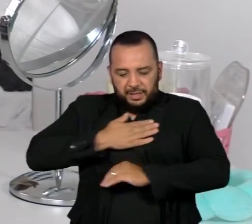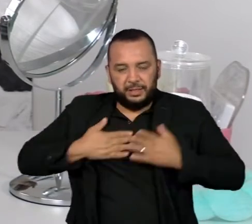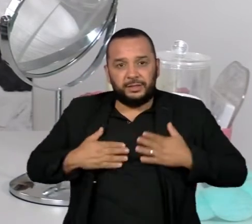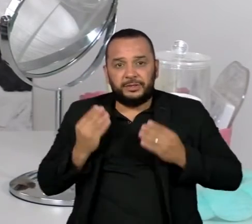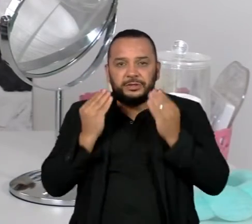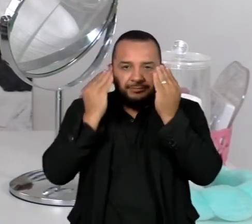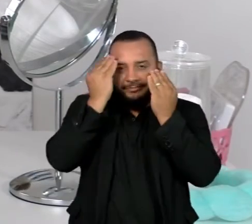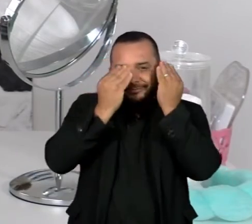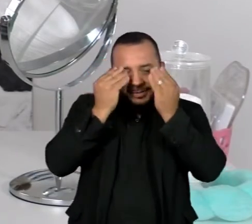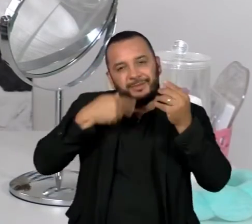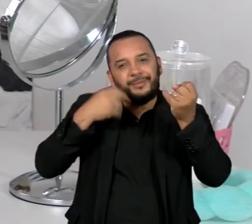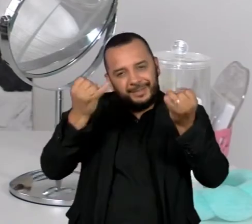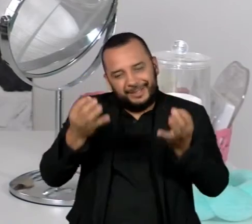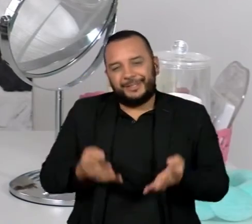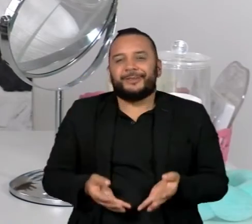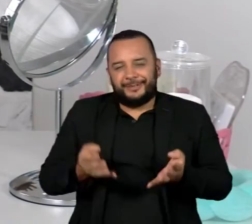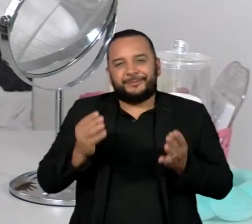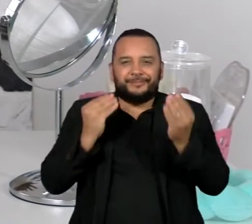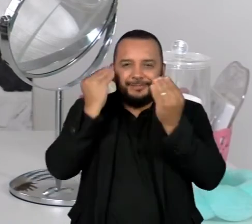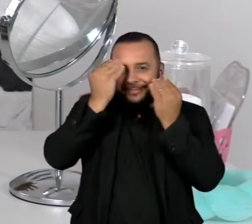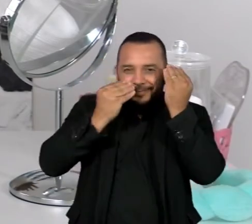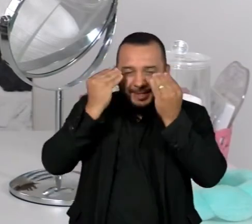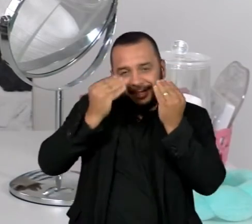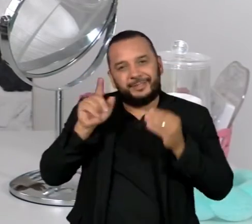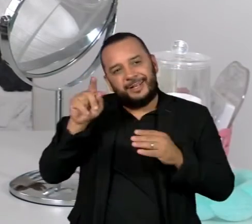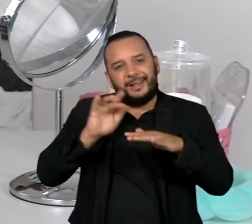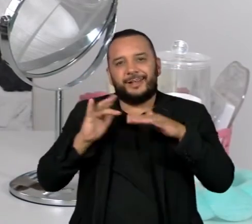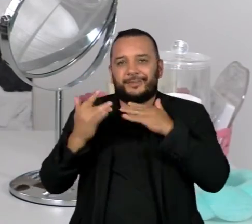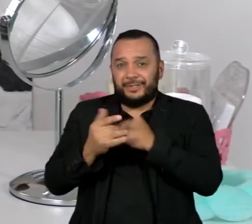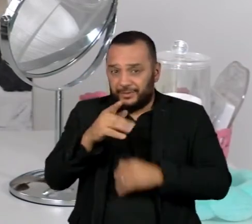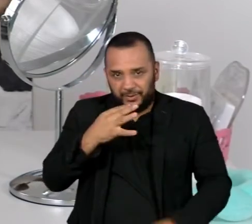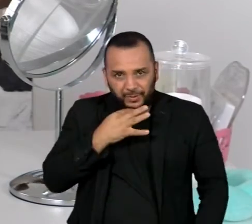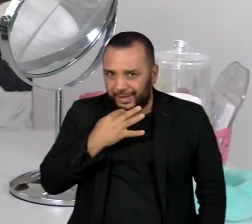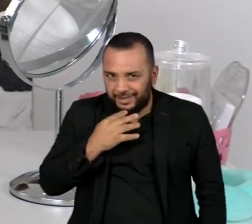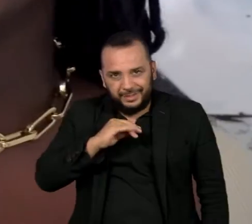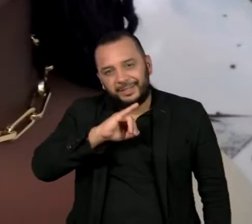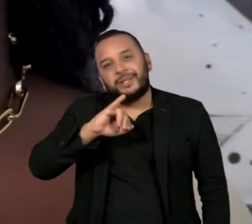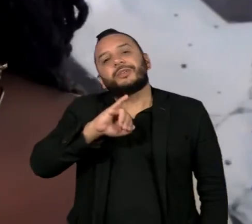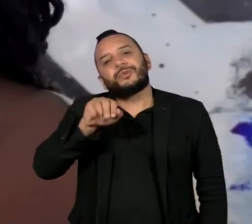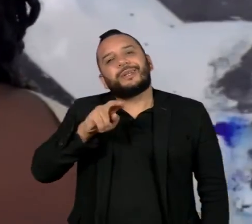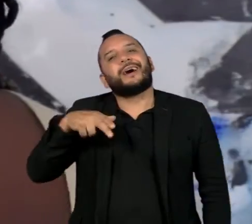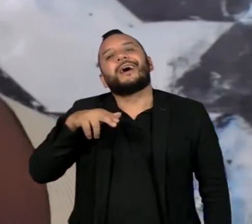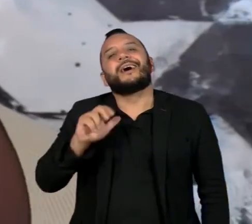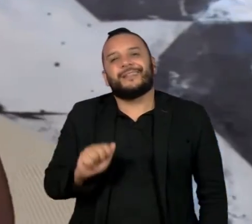sobre beleza e maquiagem lá nas minhas redes sociais. Pra quem não me conhece, sou Juliana Luzier.